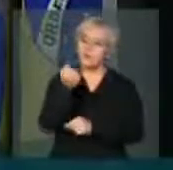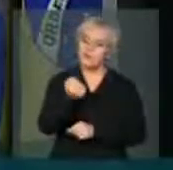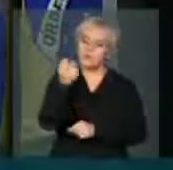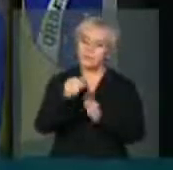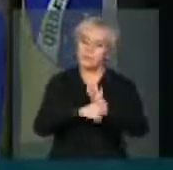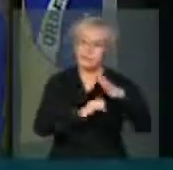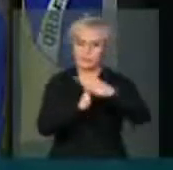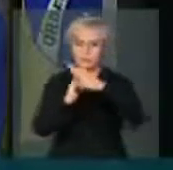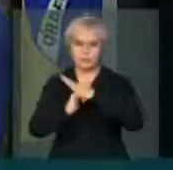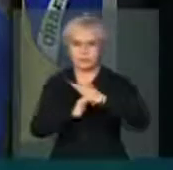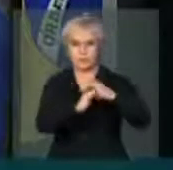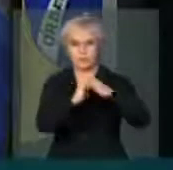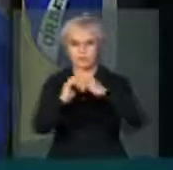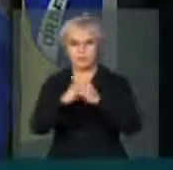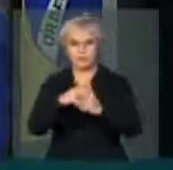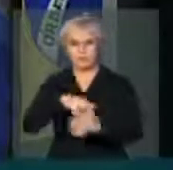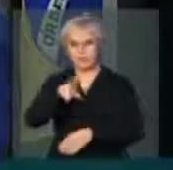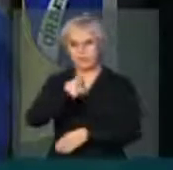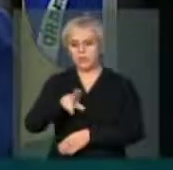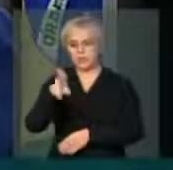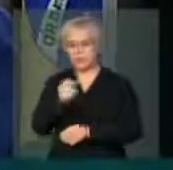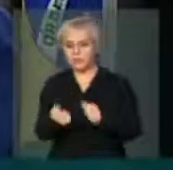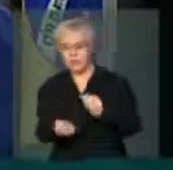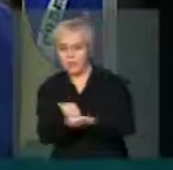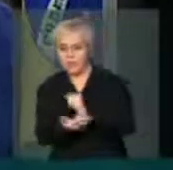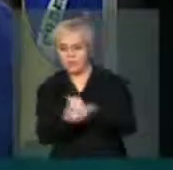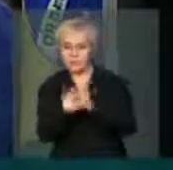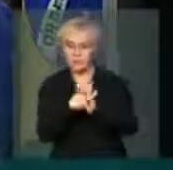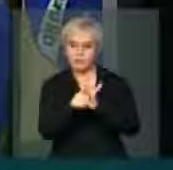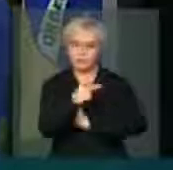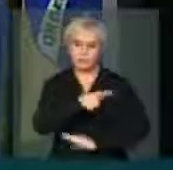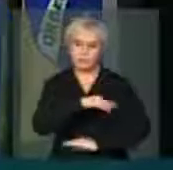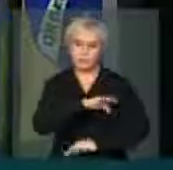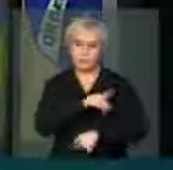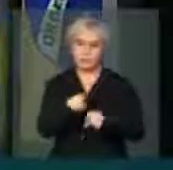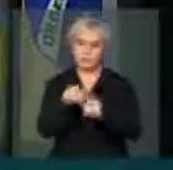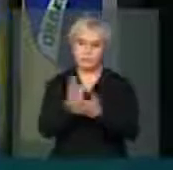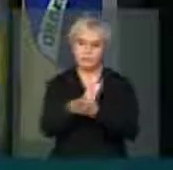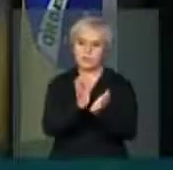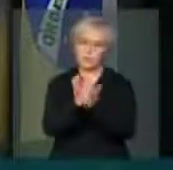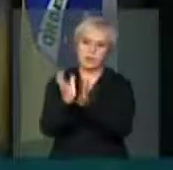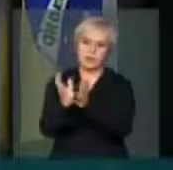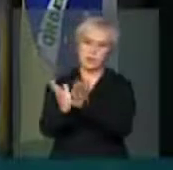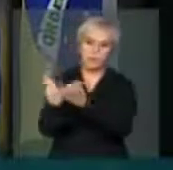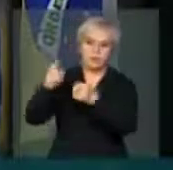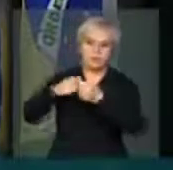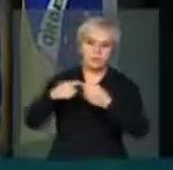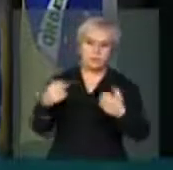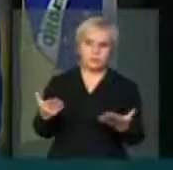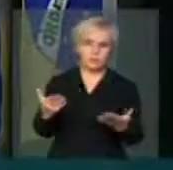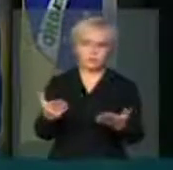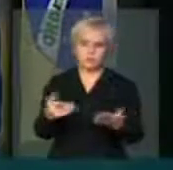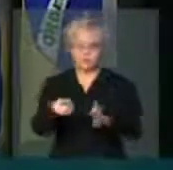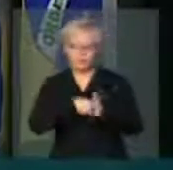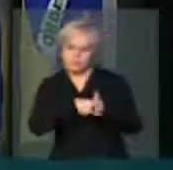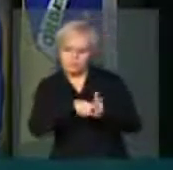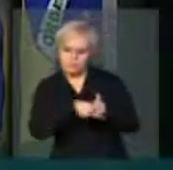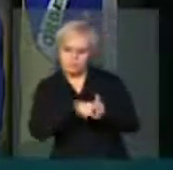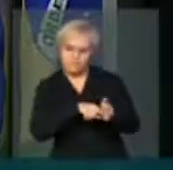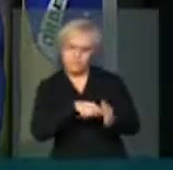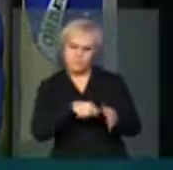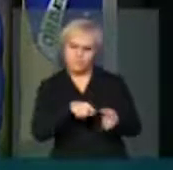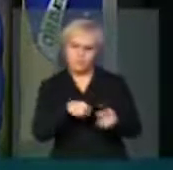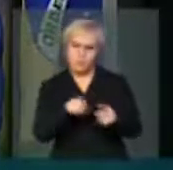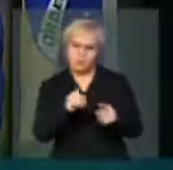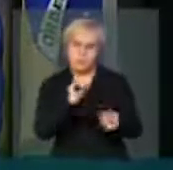estatais estavam sendo usados politicamente pelo PT e alguns aliados. As investigações, no entanto, não